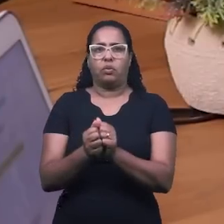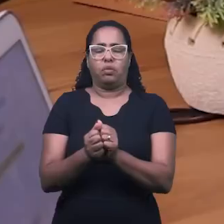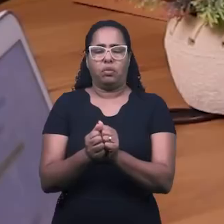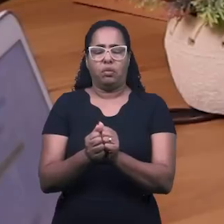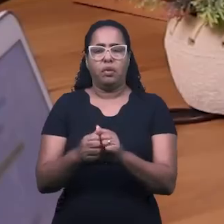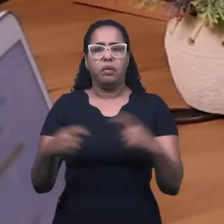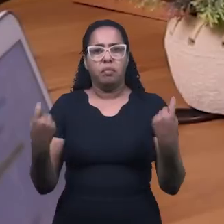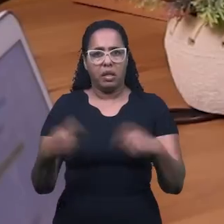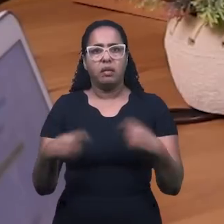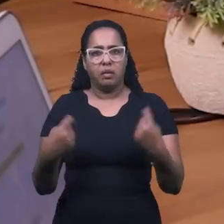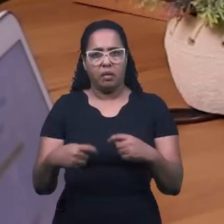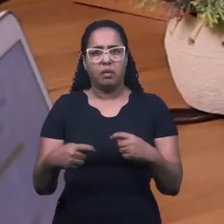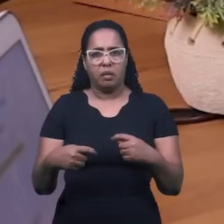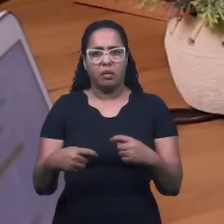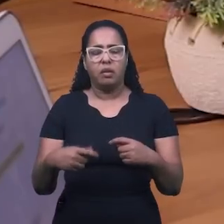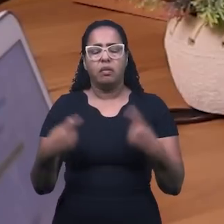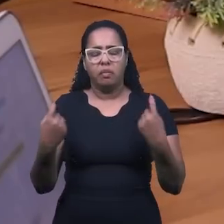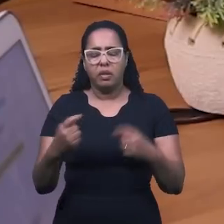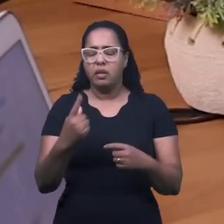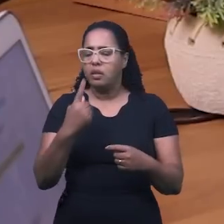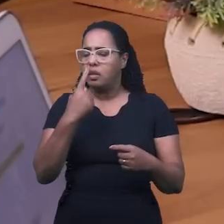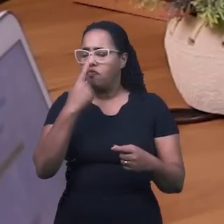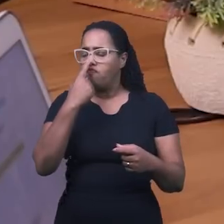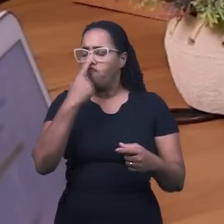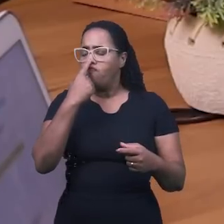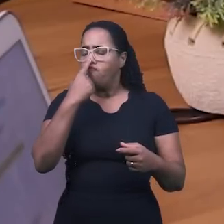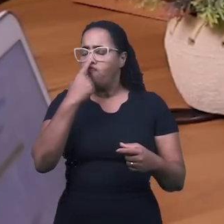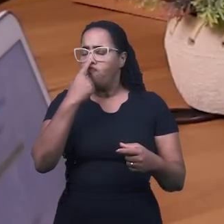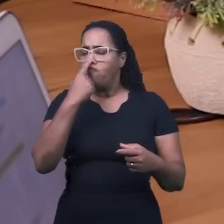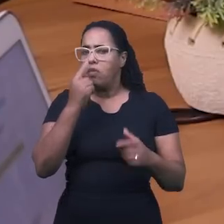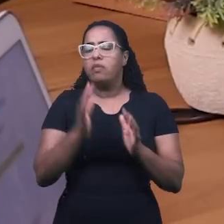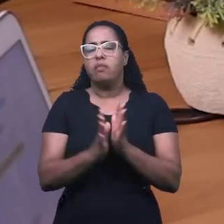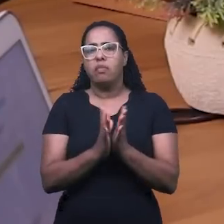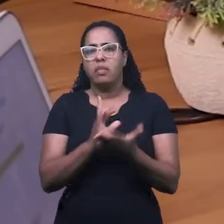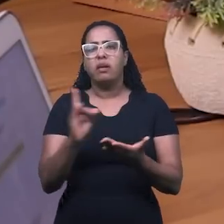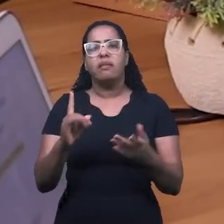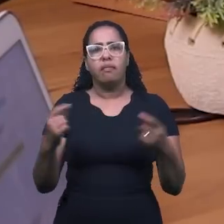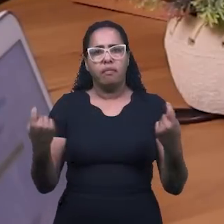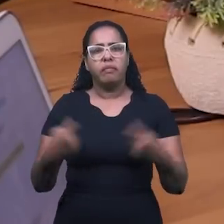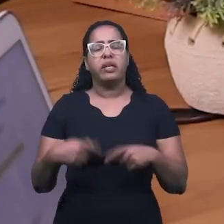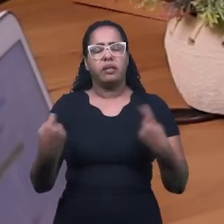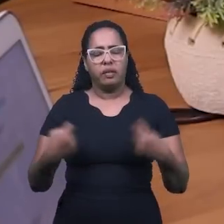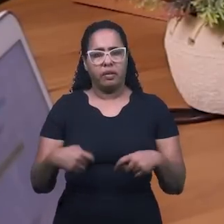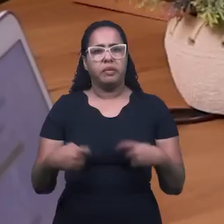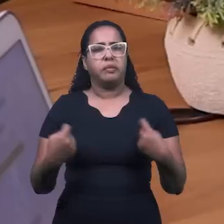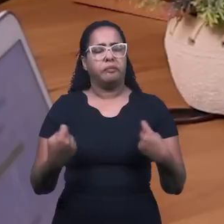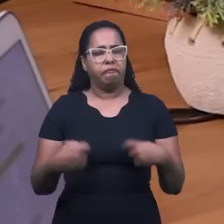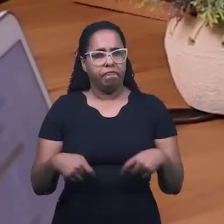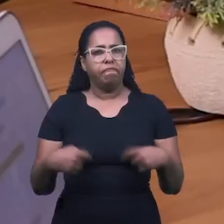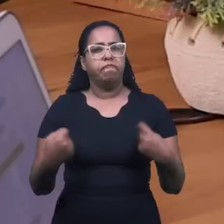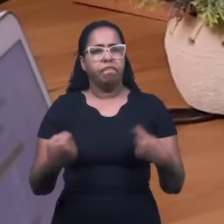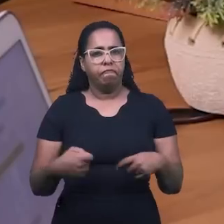está junto. E a pessoa tem que ter essa intimidade com a palavra, a pessoa tem que ter